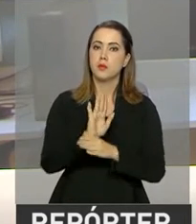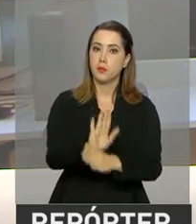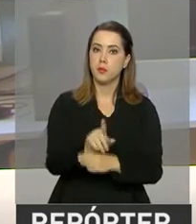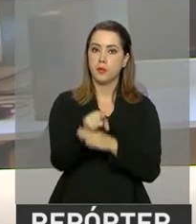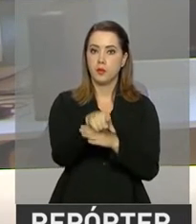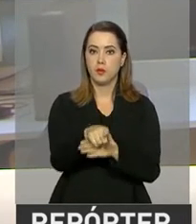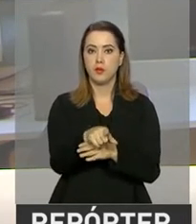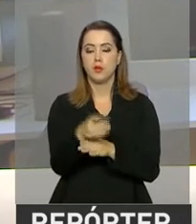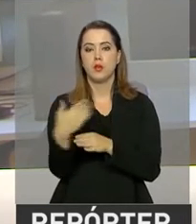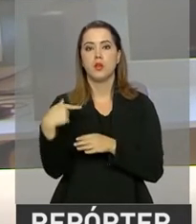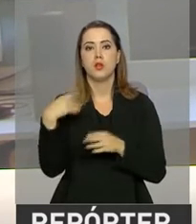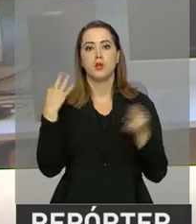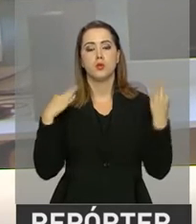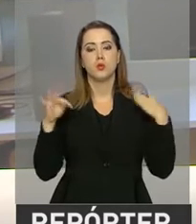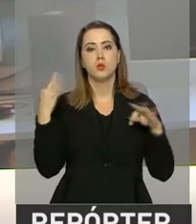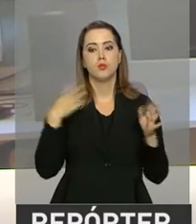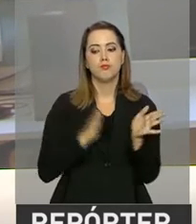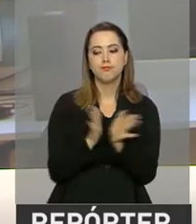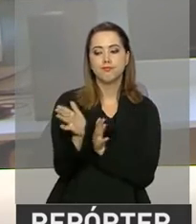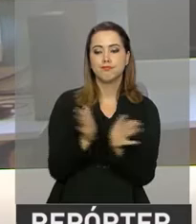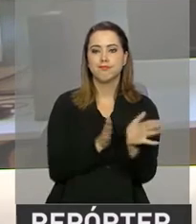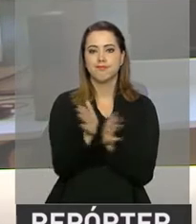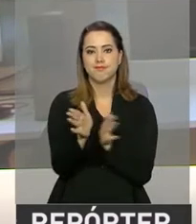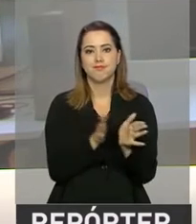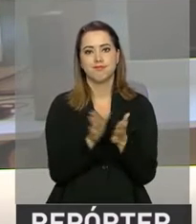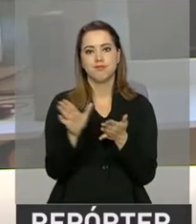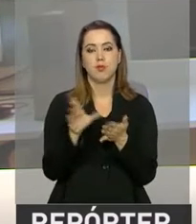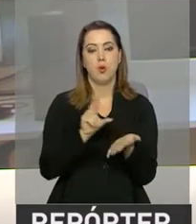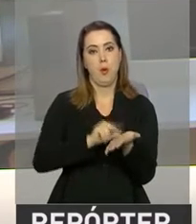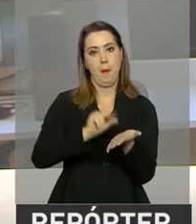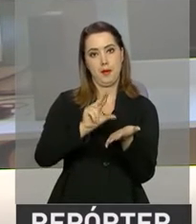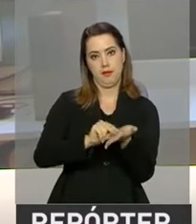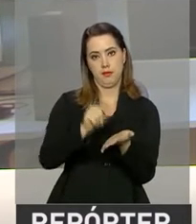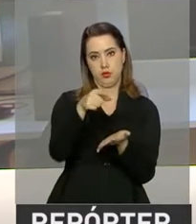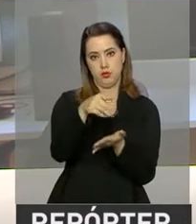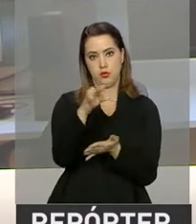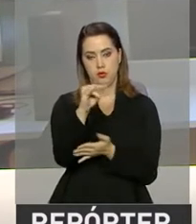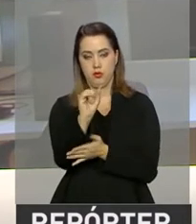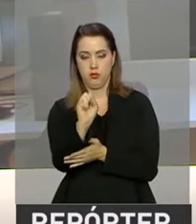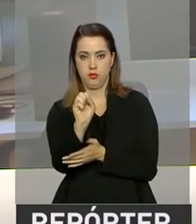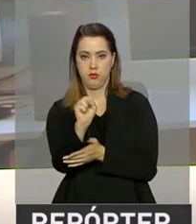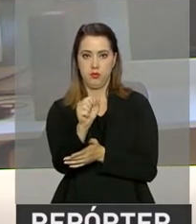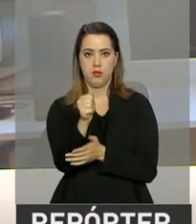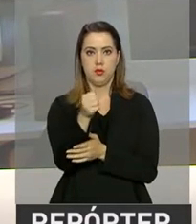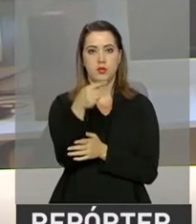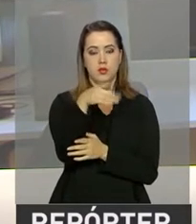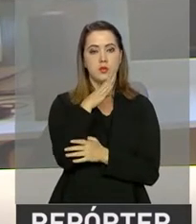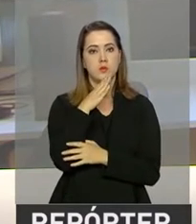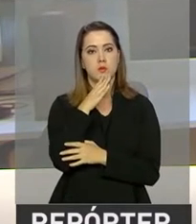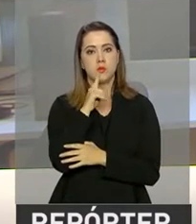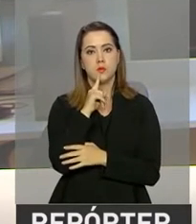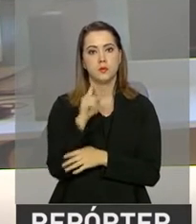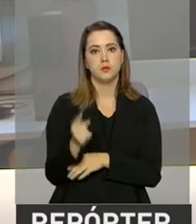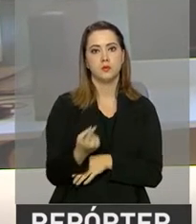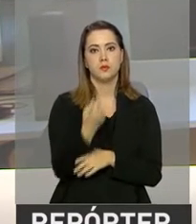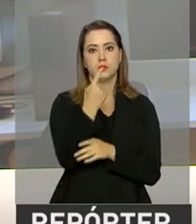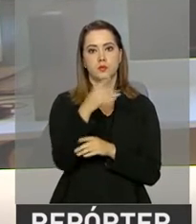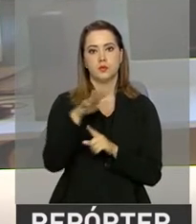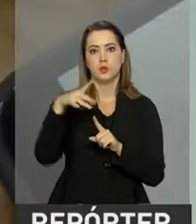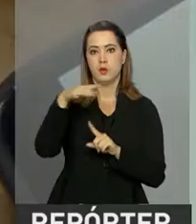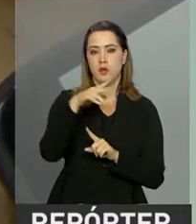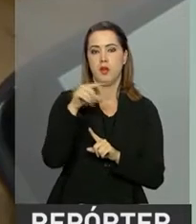Guia Turismo Acessível. A repórter Thaisa Dias foi conhecer no Rio de Janeiro um dos locais cadastrados, a Feira de São